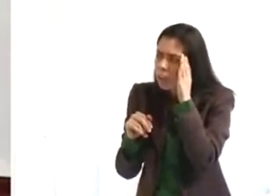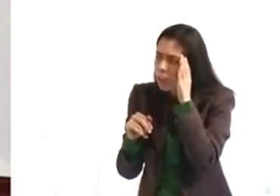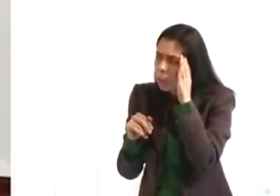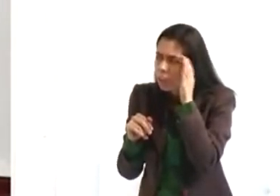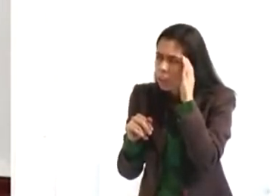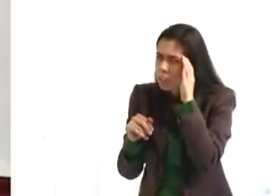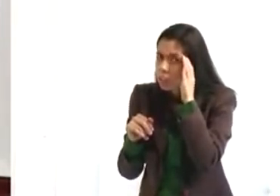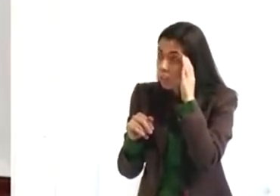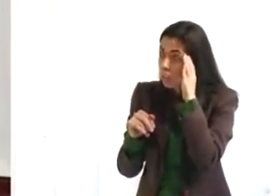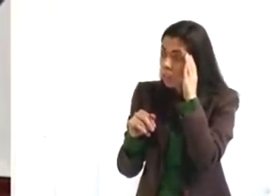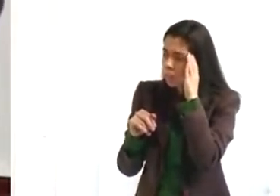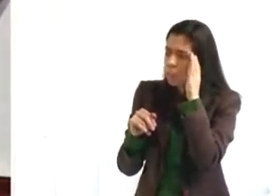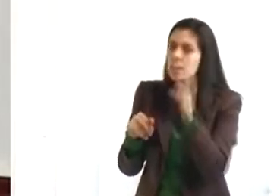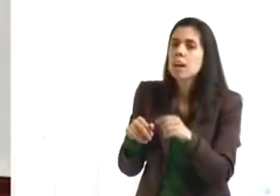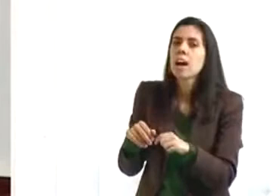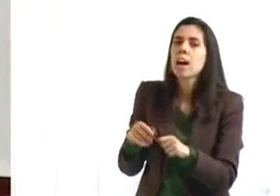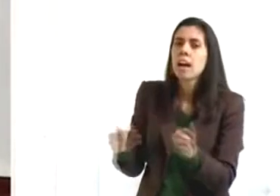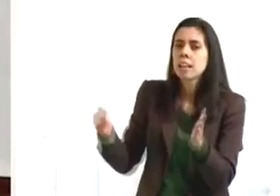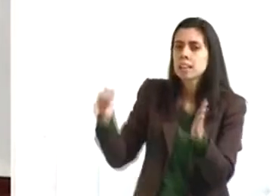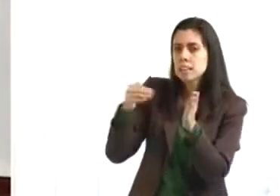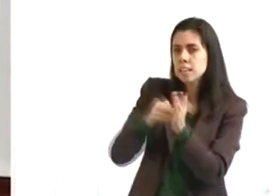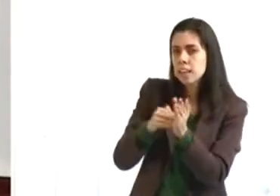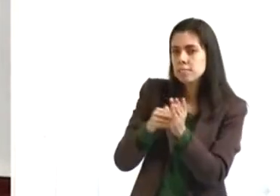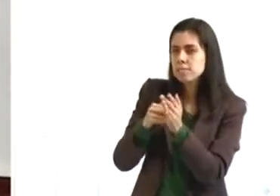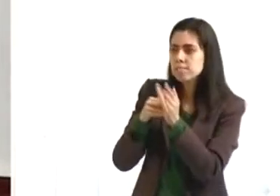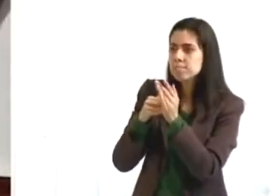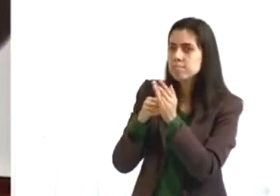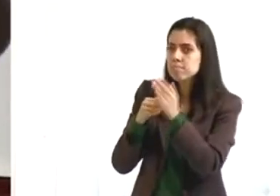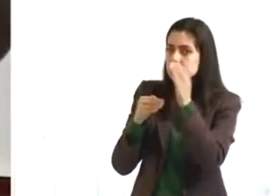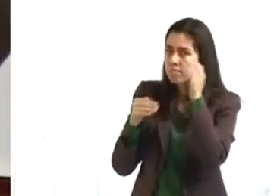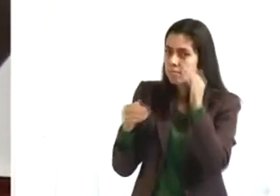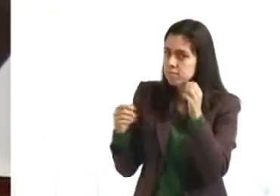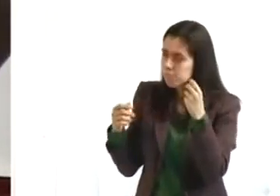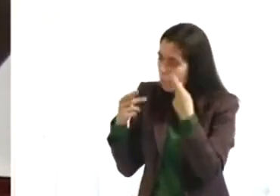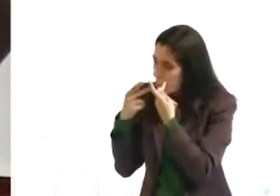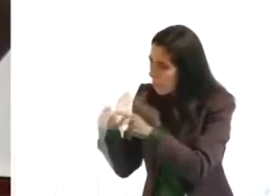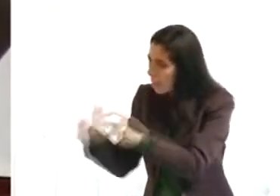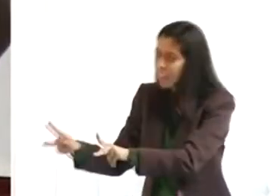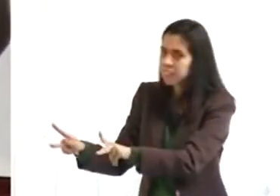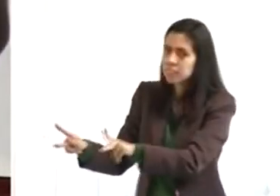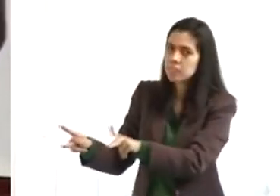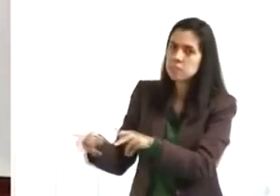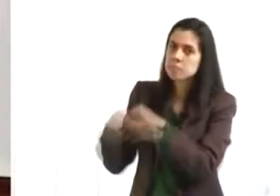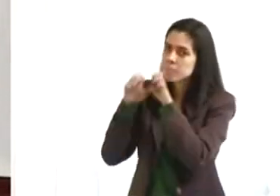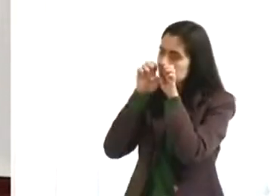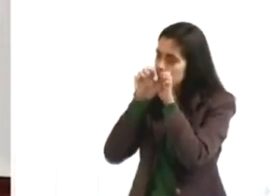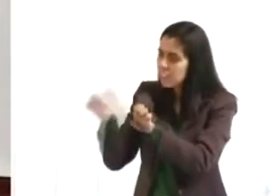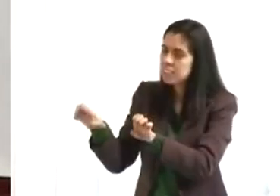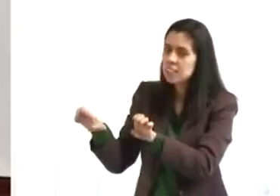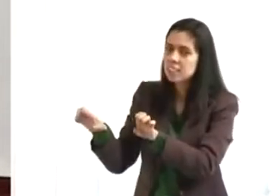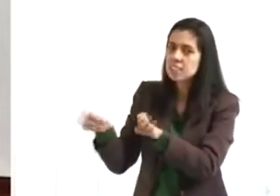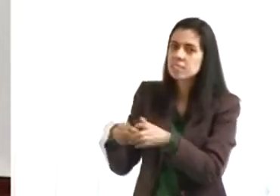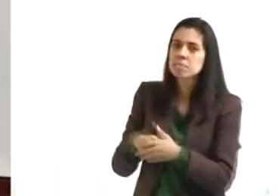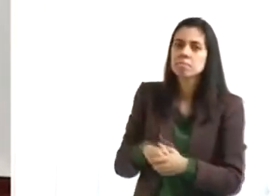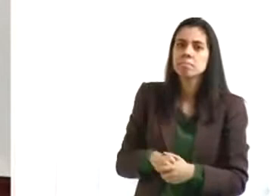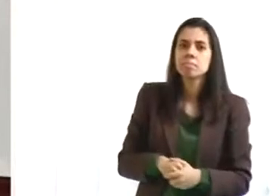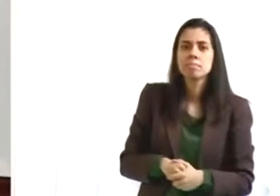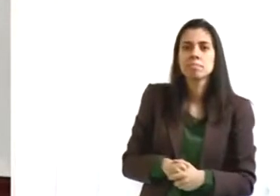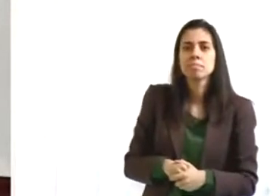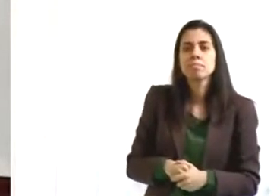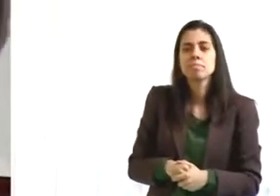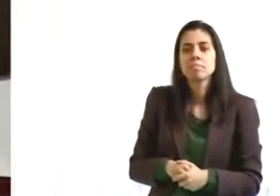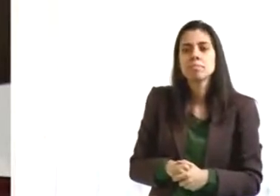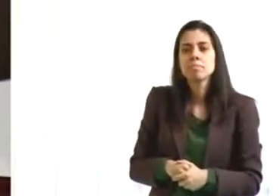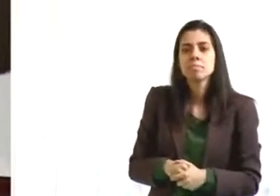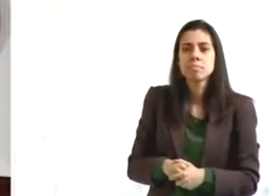dando oportunidades para que você pregue o Evangelho. E talvez nós não poderemos dizer não, jamais